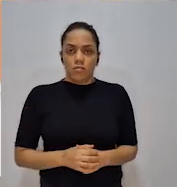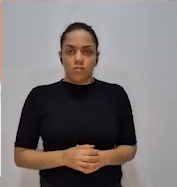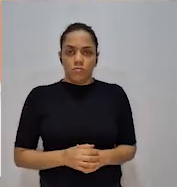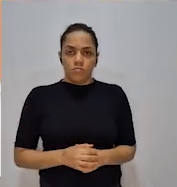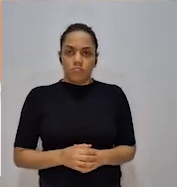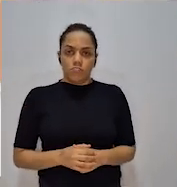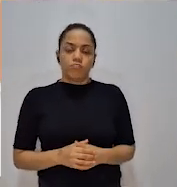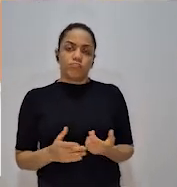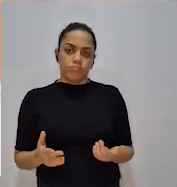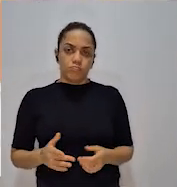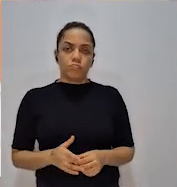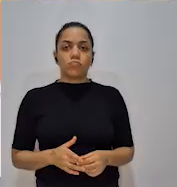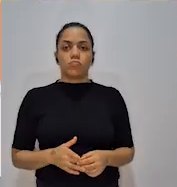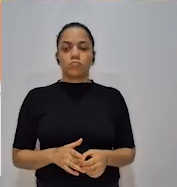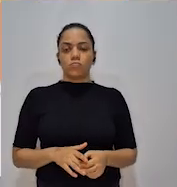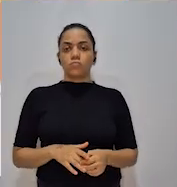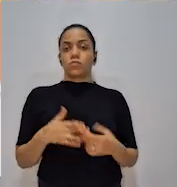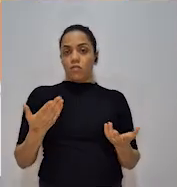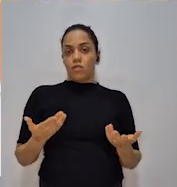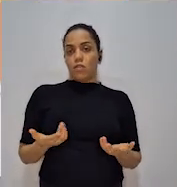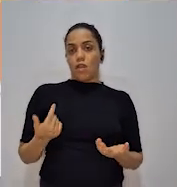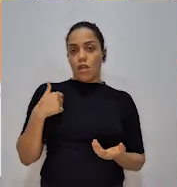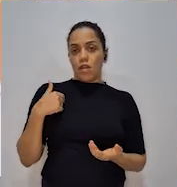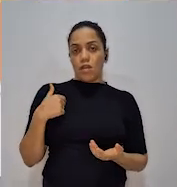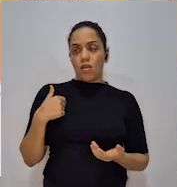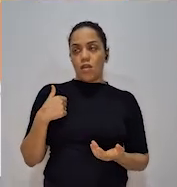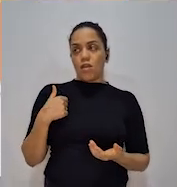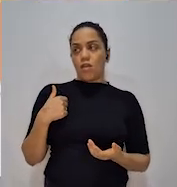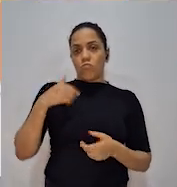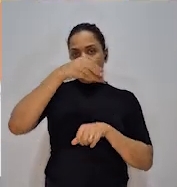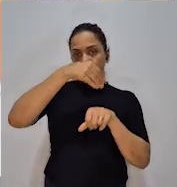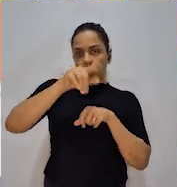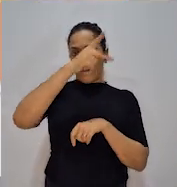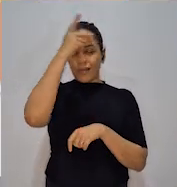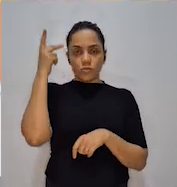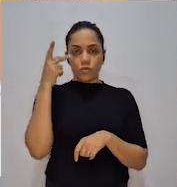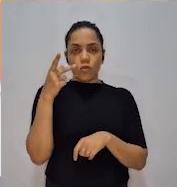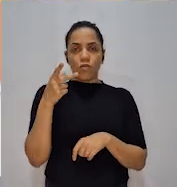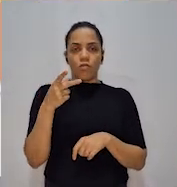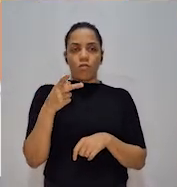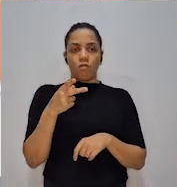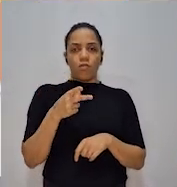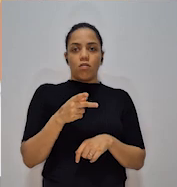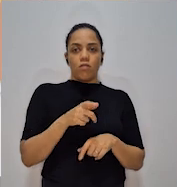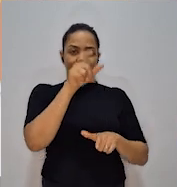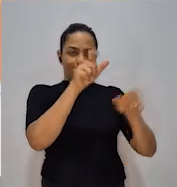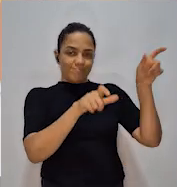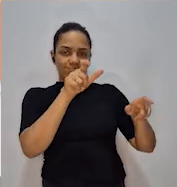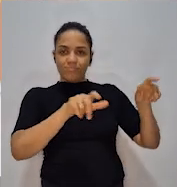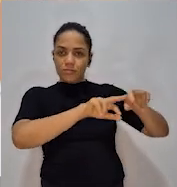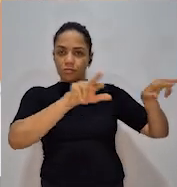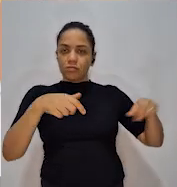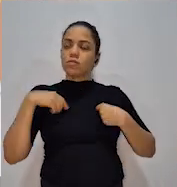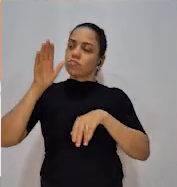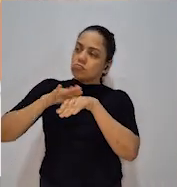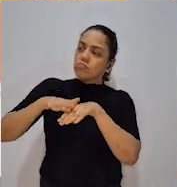não são pessoas com deficiência. Então, nesse sentido, as pessoas que advogam a favor das pessoas com deficiência são